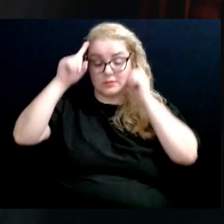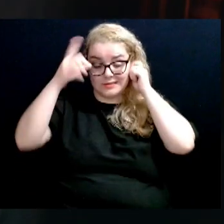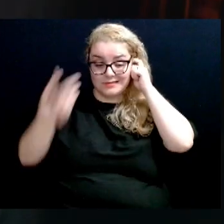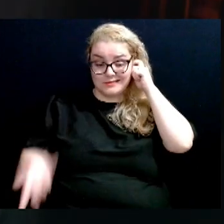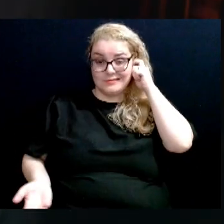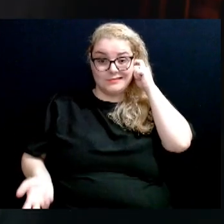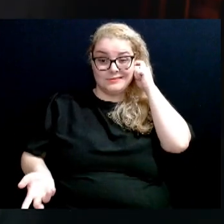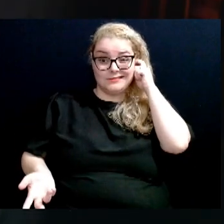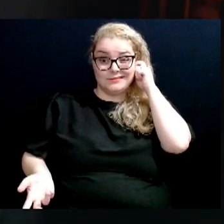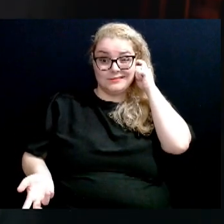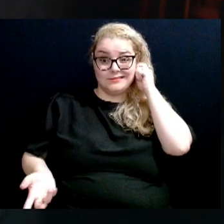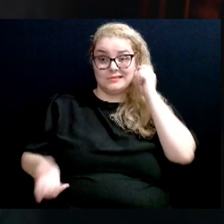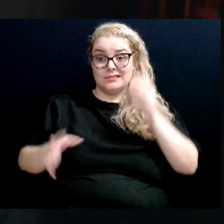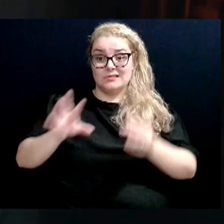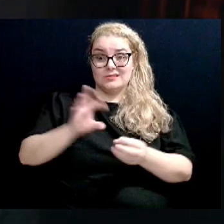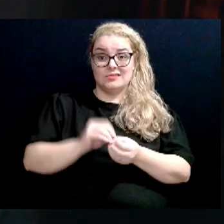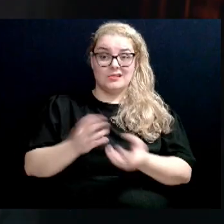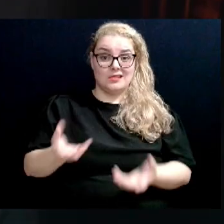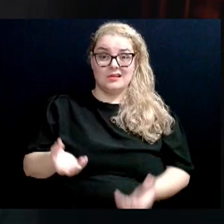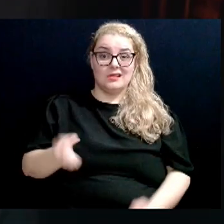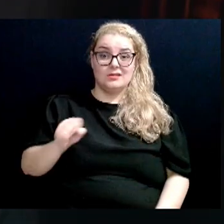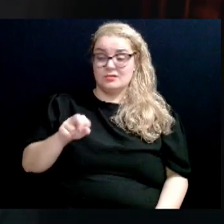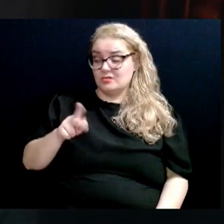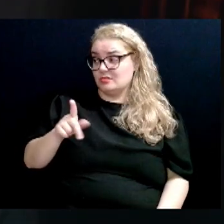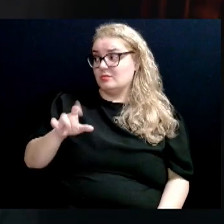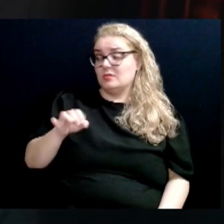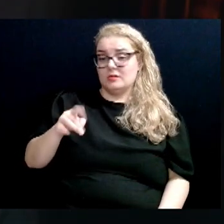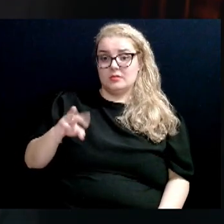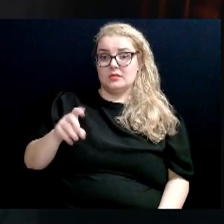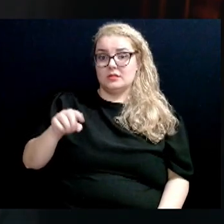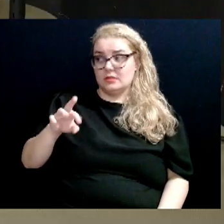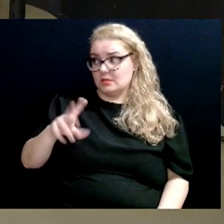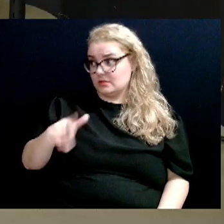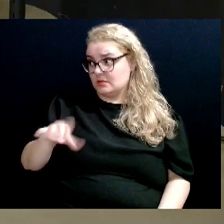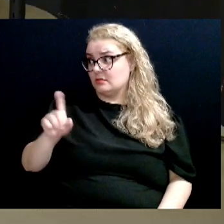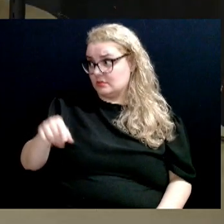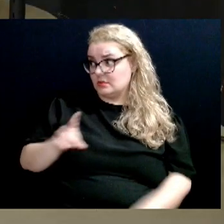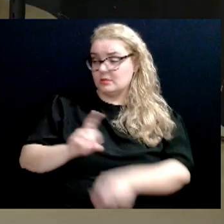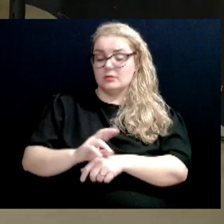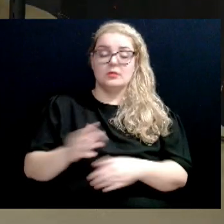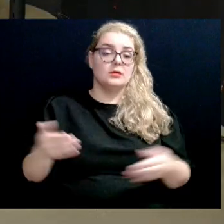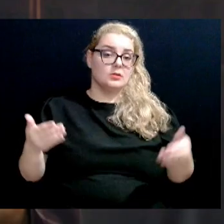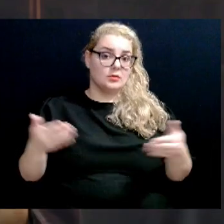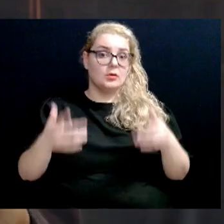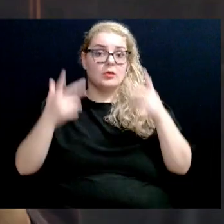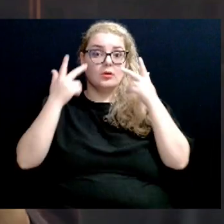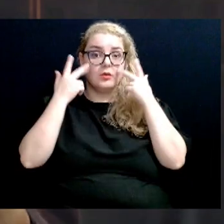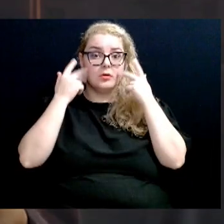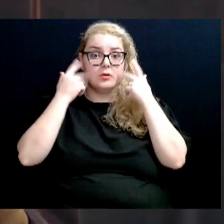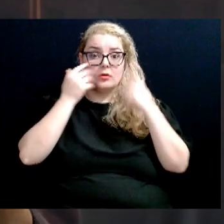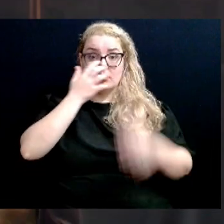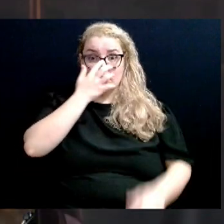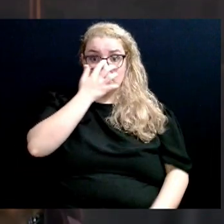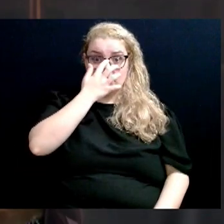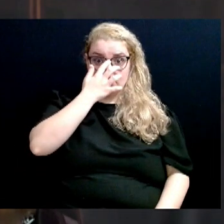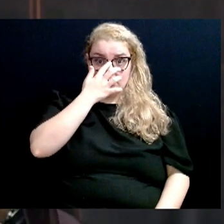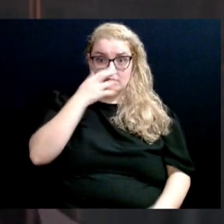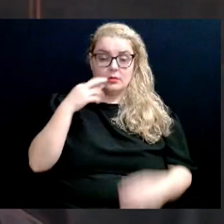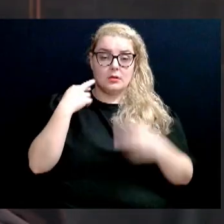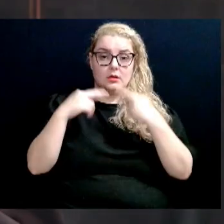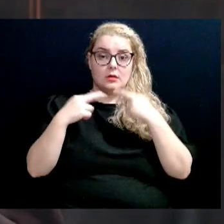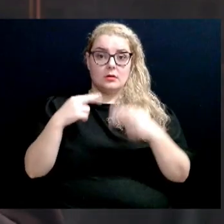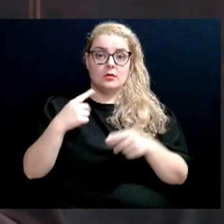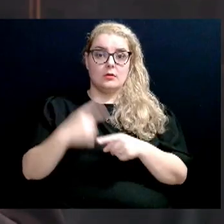resumindo à suplementação, né, doutora? E hoje se tornou muito comum as pessoas queixarem porque no fim